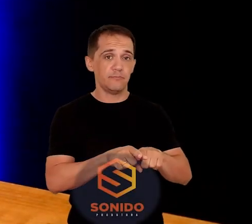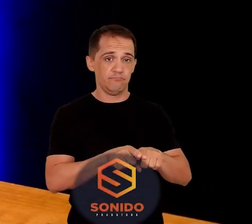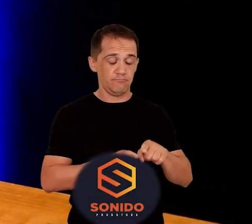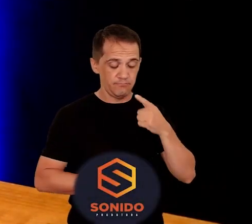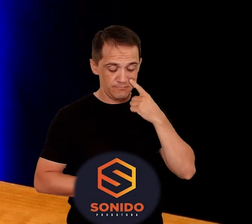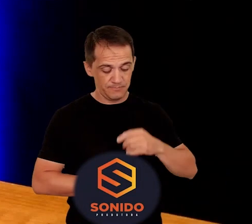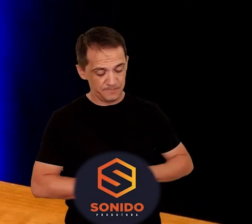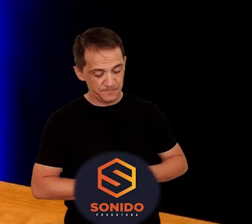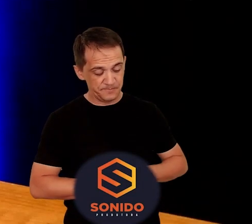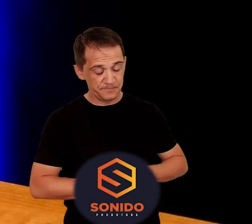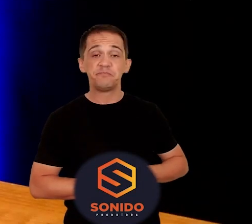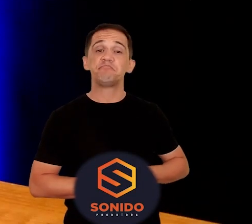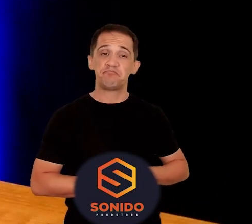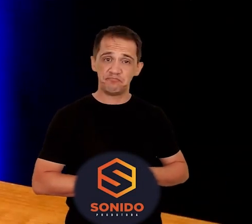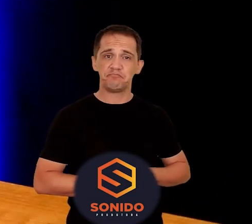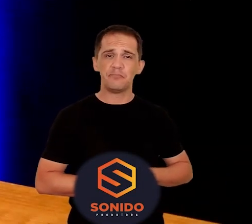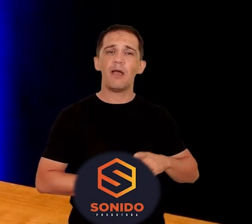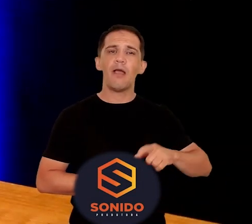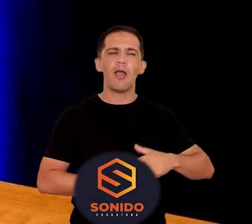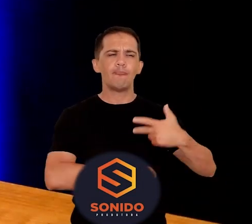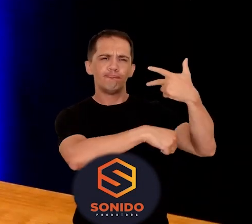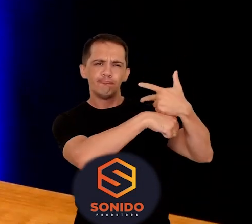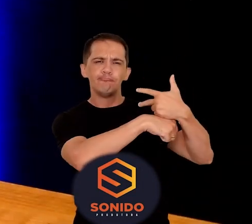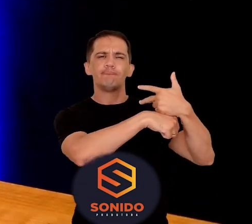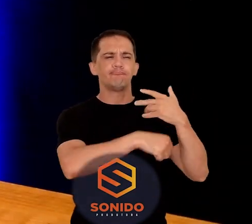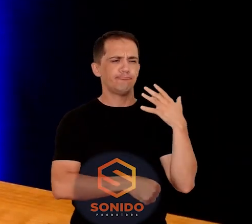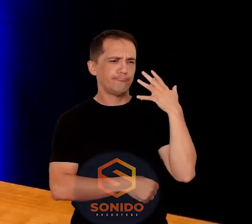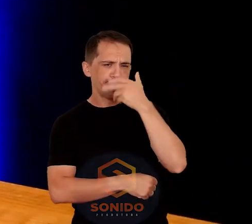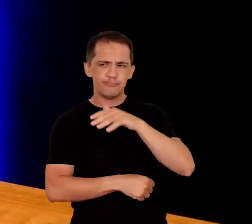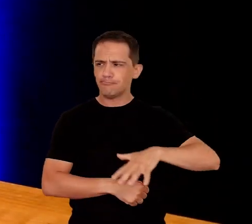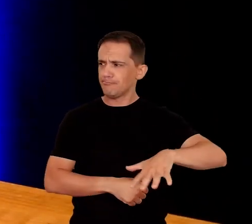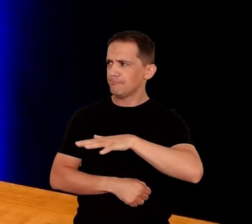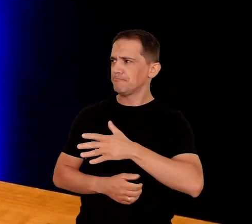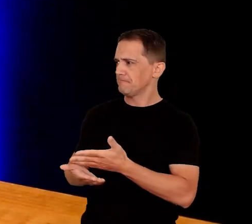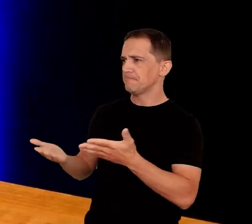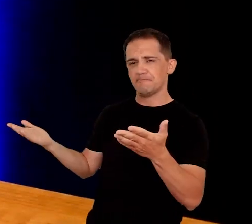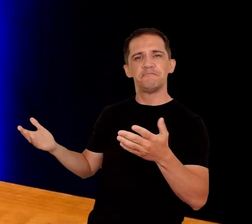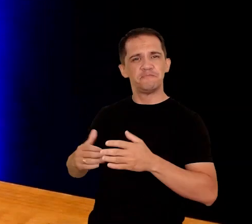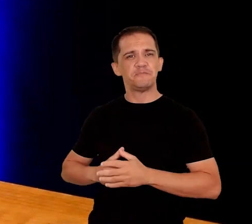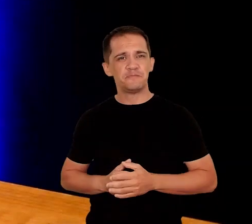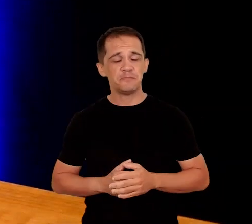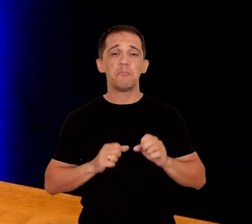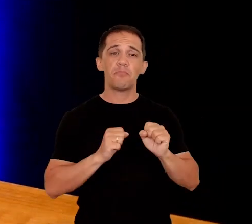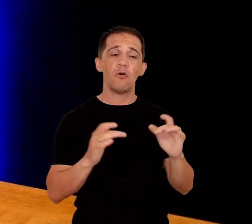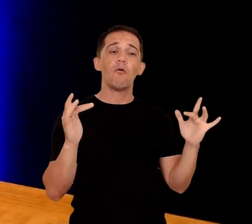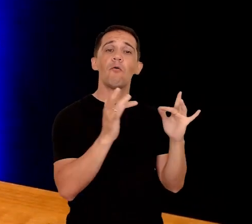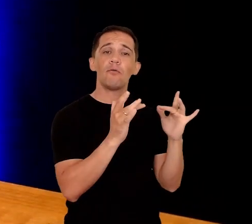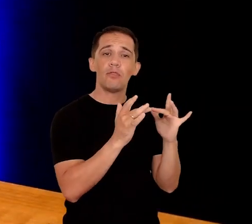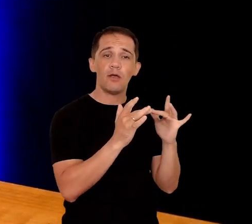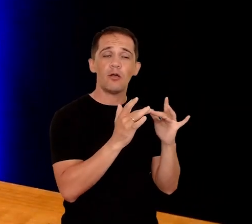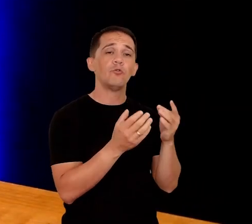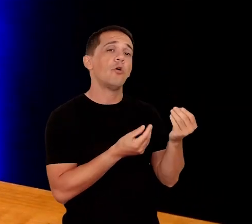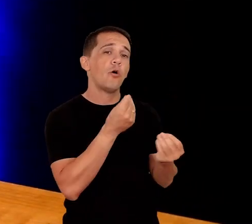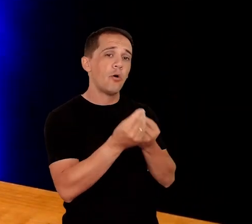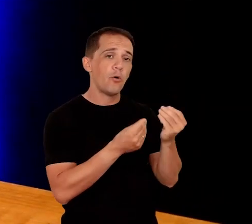nossos podcasts, que é a Sonido Produtora. É um estúdio que fica aqui em Cachoeirinha, é um estúdio lindo. E se tu tem interesse em gravar o teu próprio podcast, tu pode